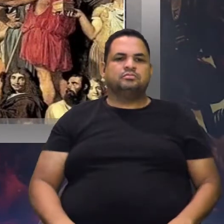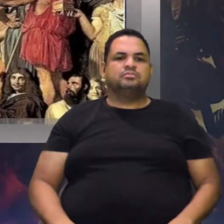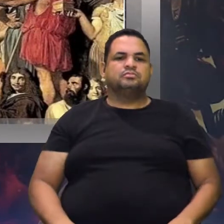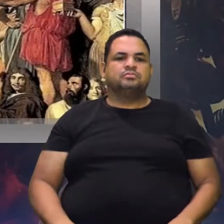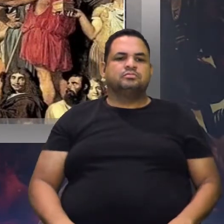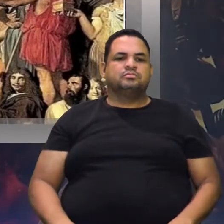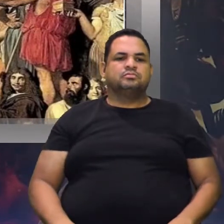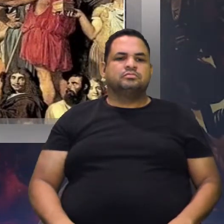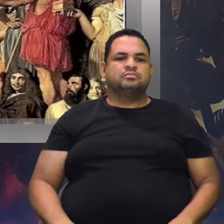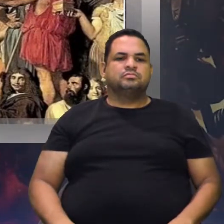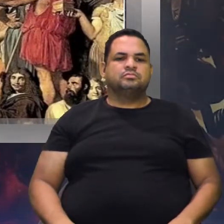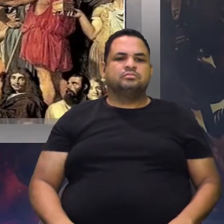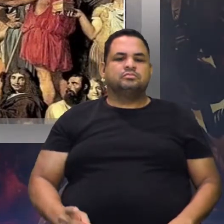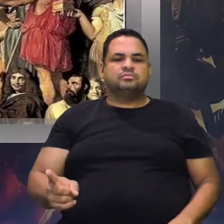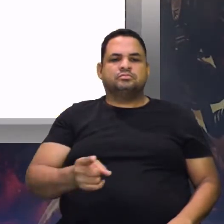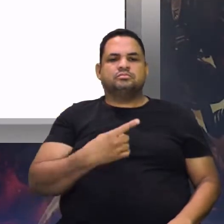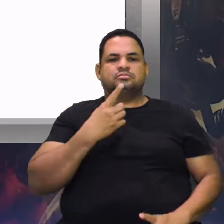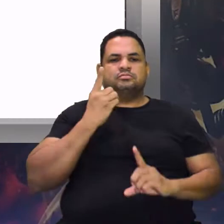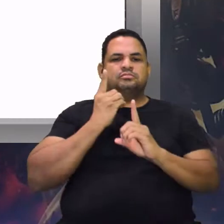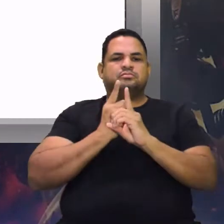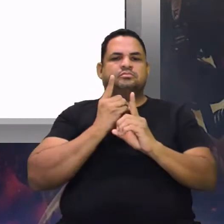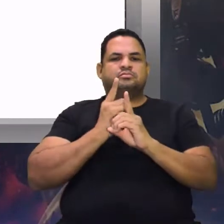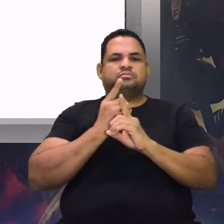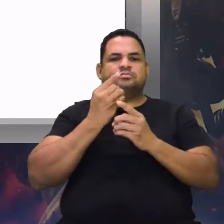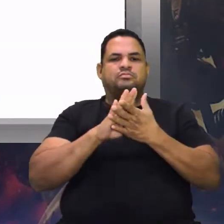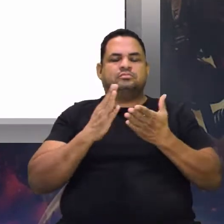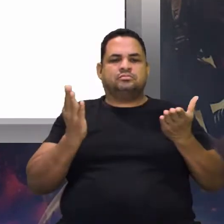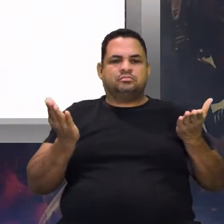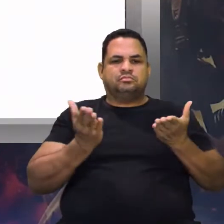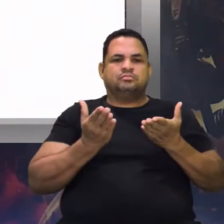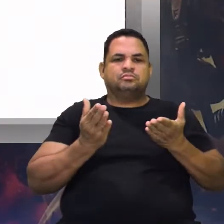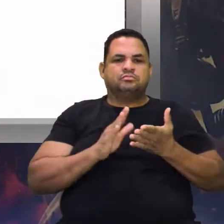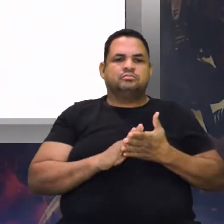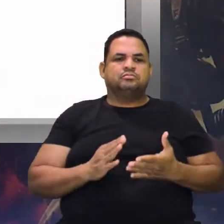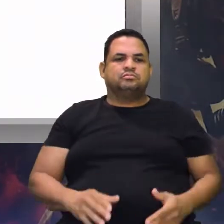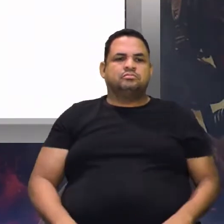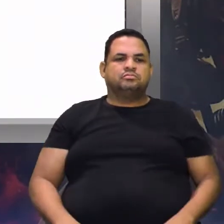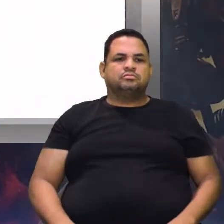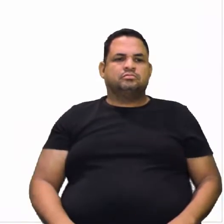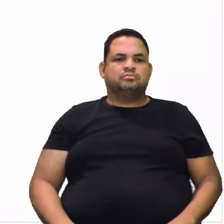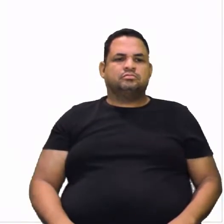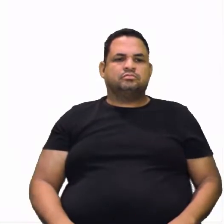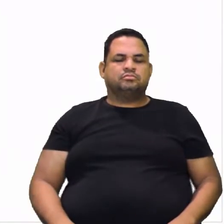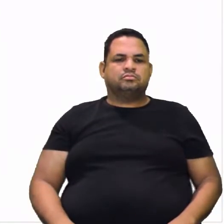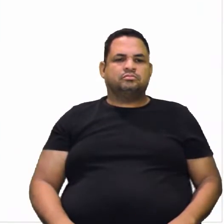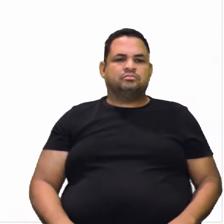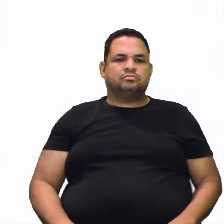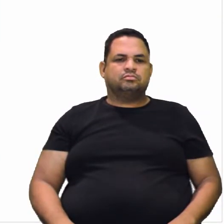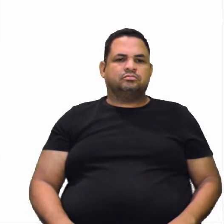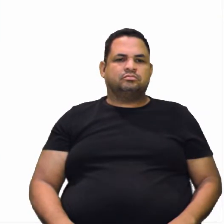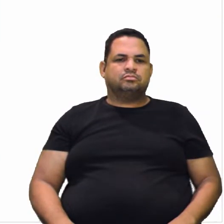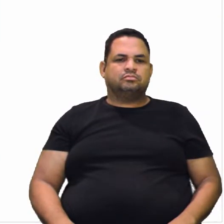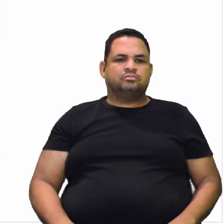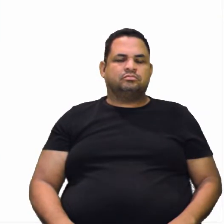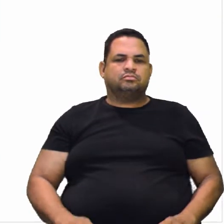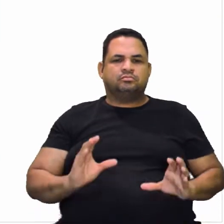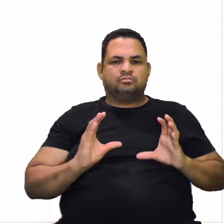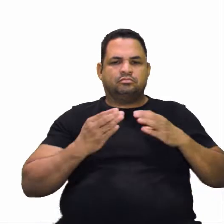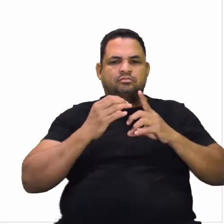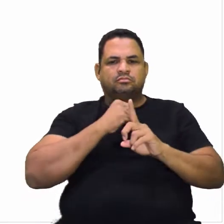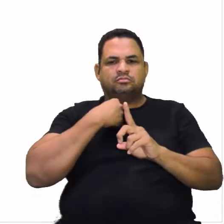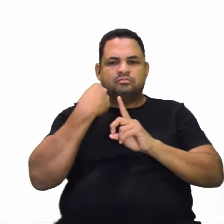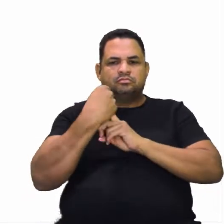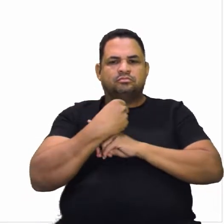E nós estamos aqui nos deparando com esse momento aqui, aonde, na tela para vocês, as classes da